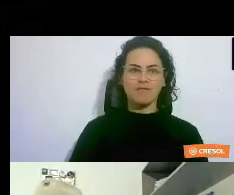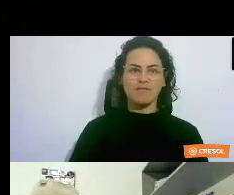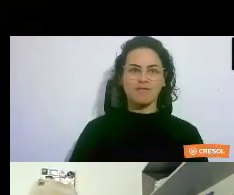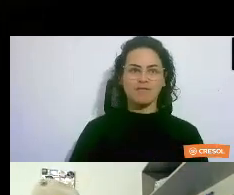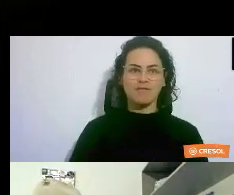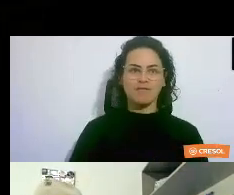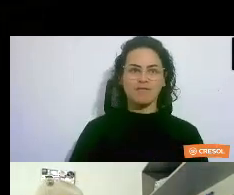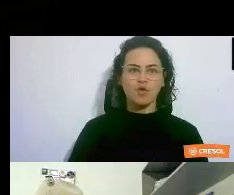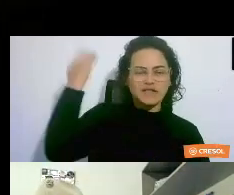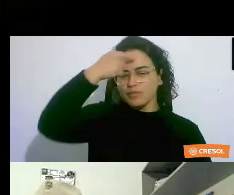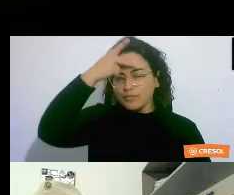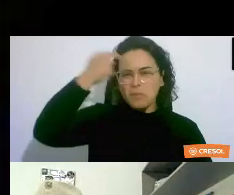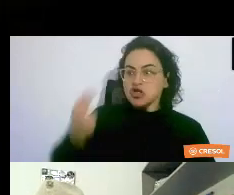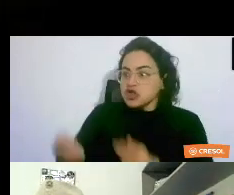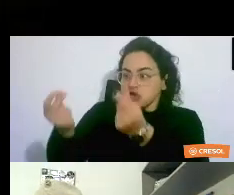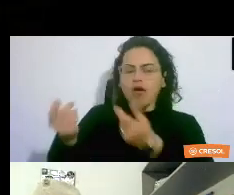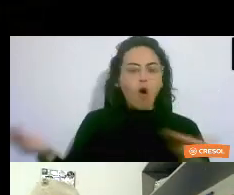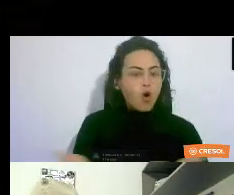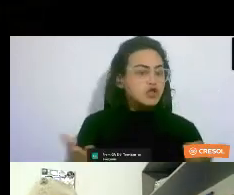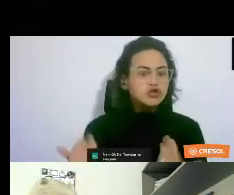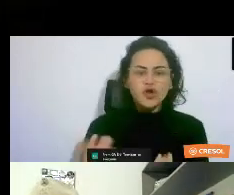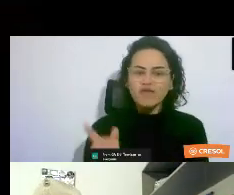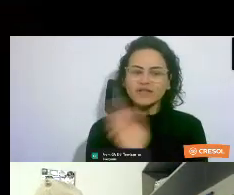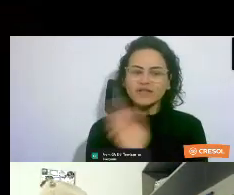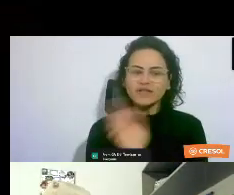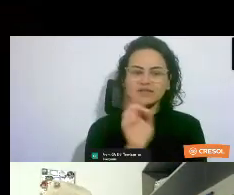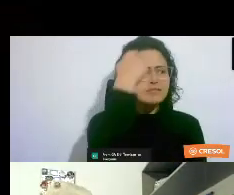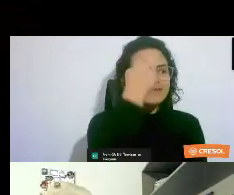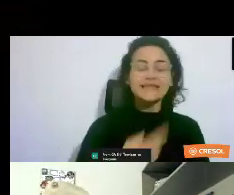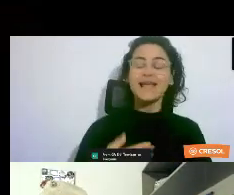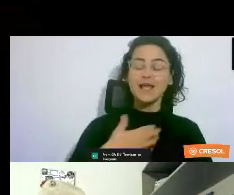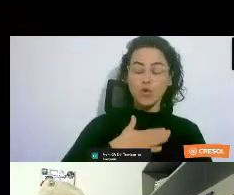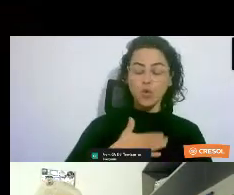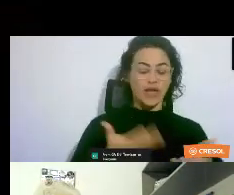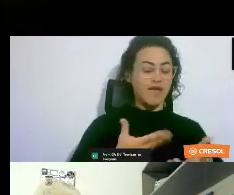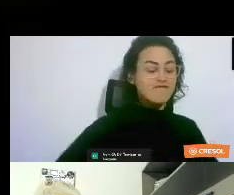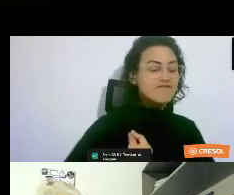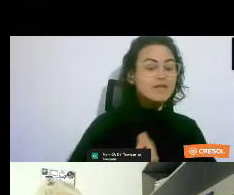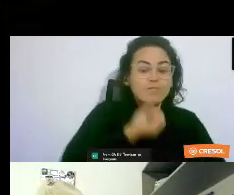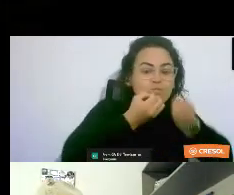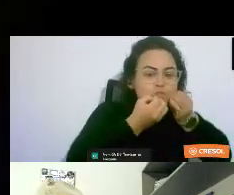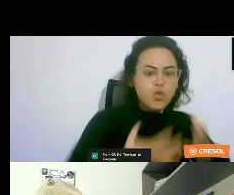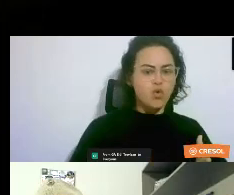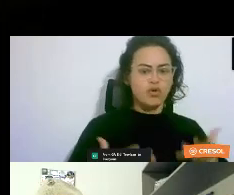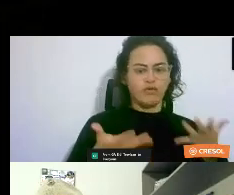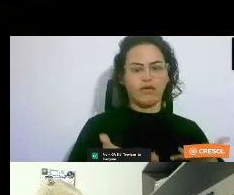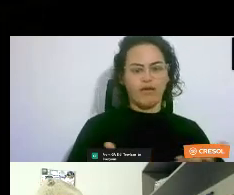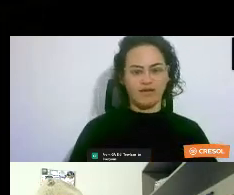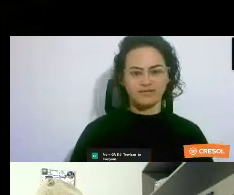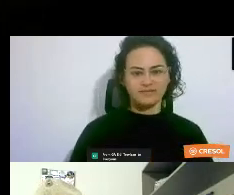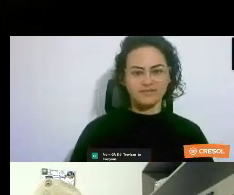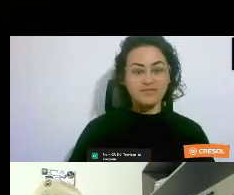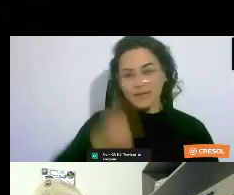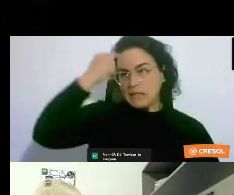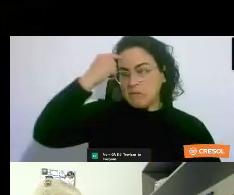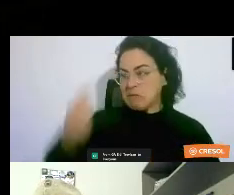sim de ter uma vida agradável e poder ajudar o próximo. Isso é muito importante, que a gente possa gravar isso.